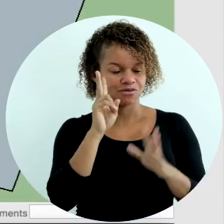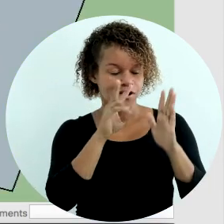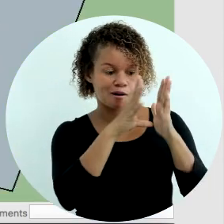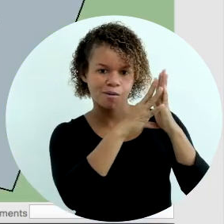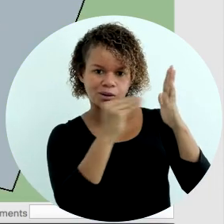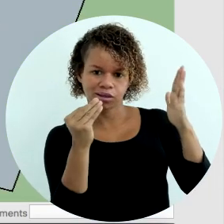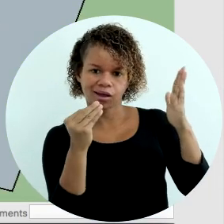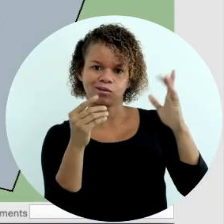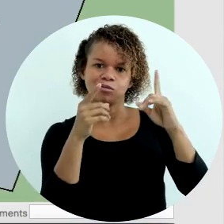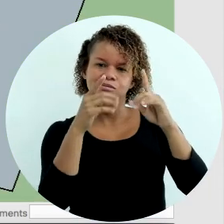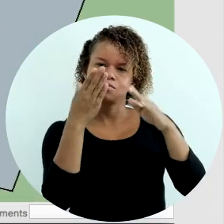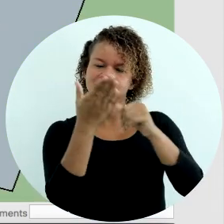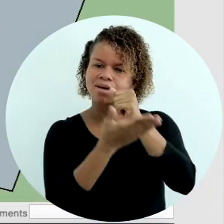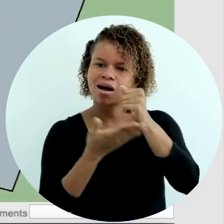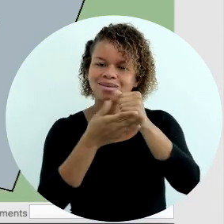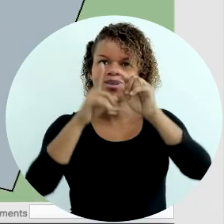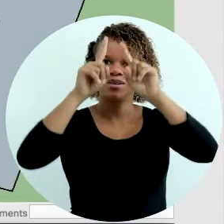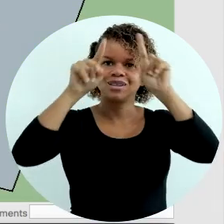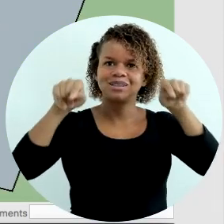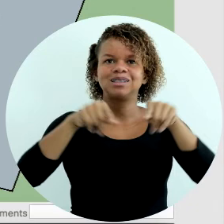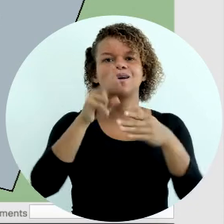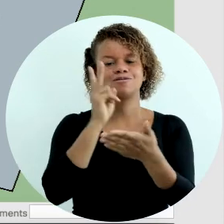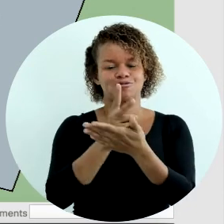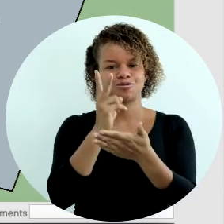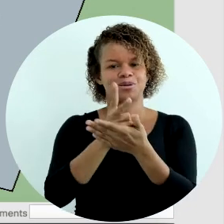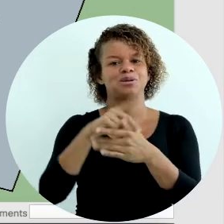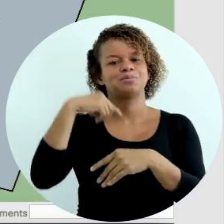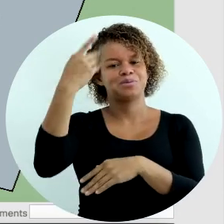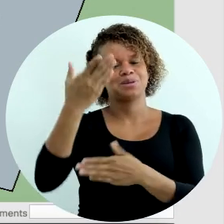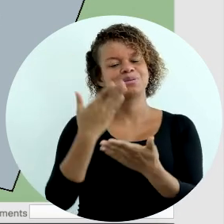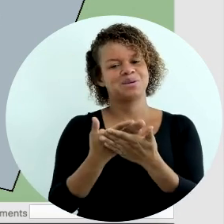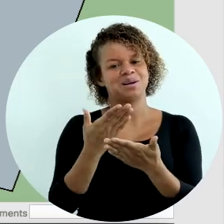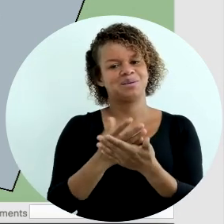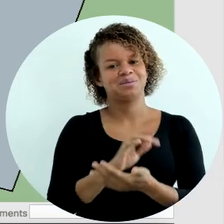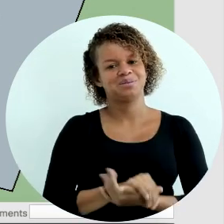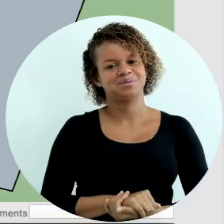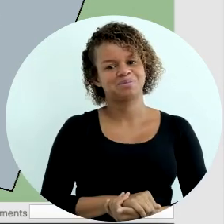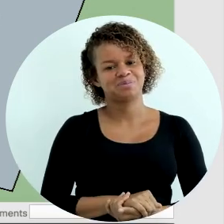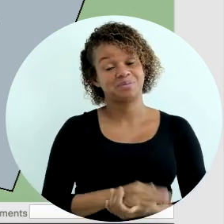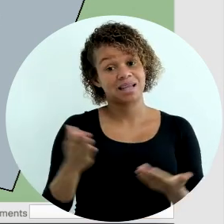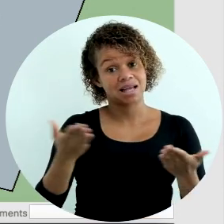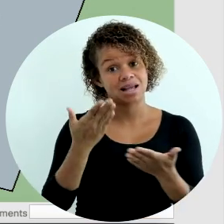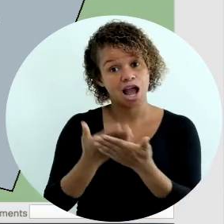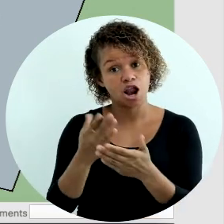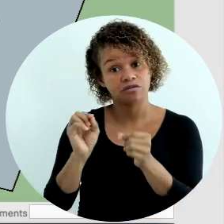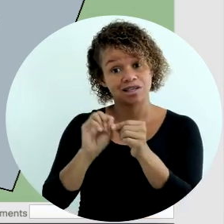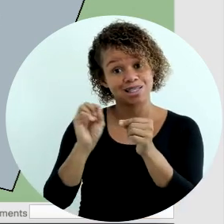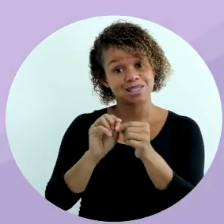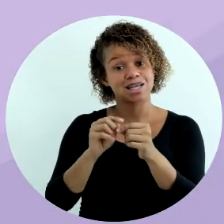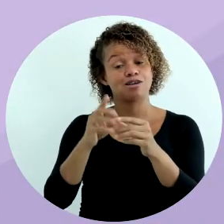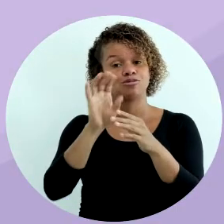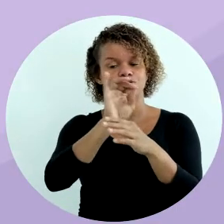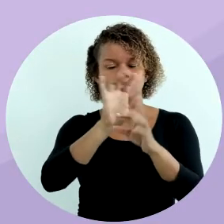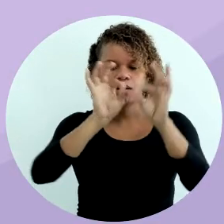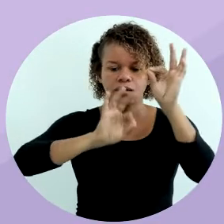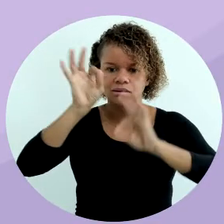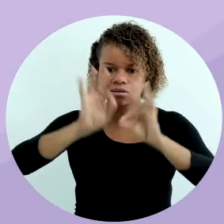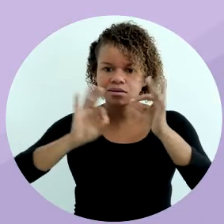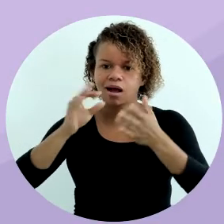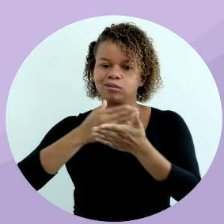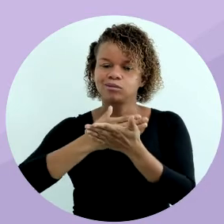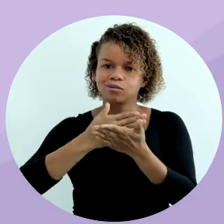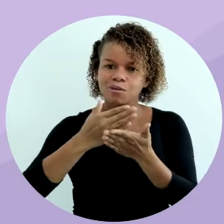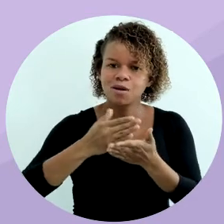Então aqui nós podemos ver o modelo básico tridimensional, que nós daremos continuidade na próxima aula. Nessa aula